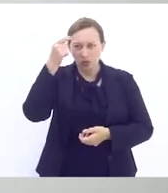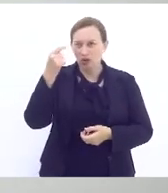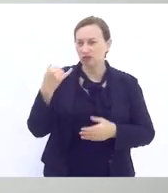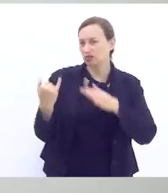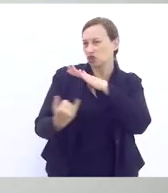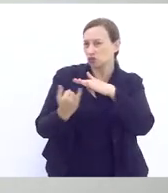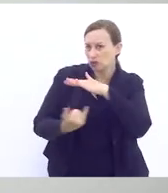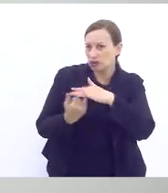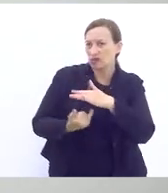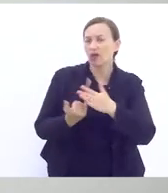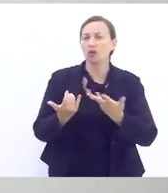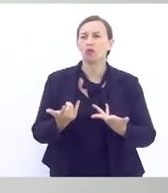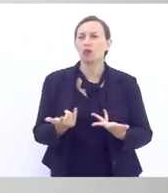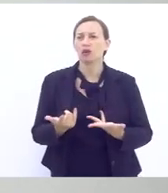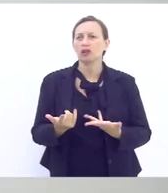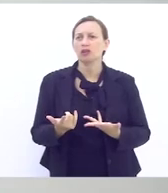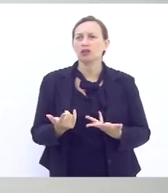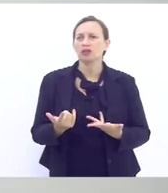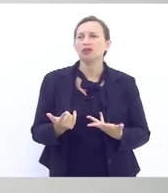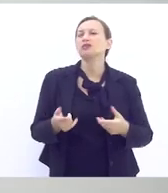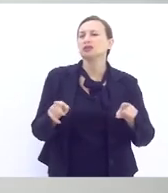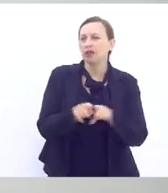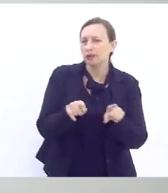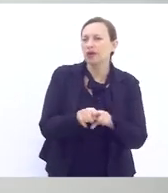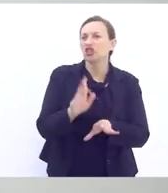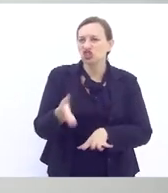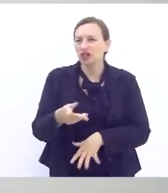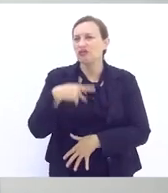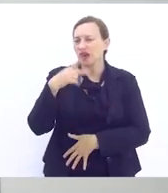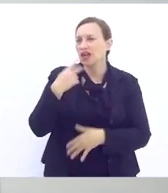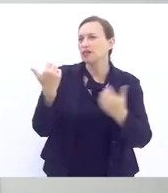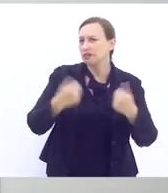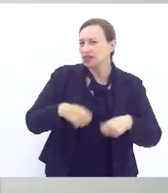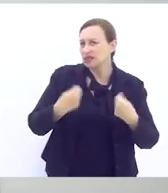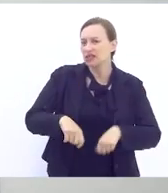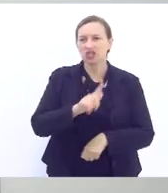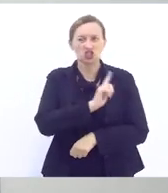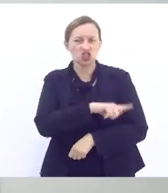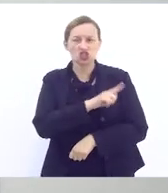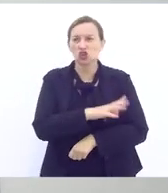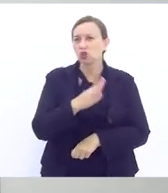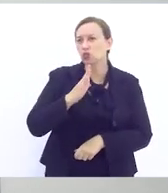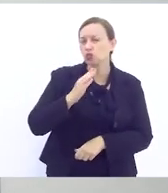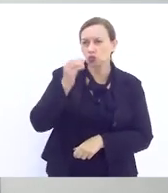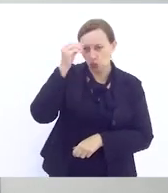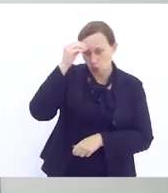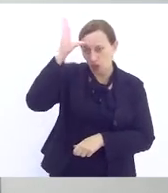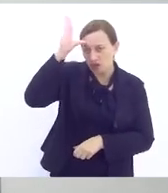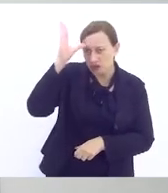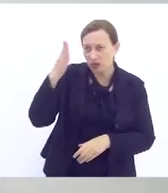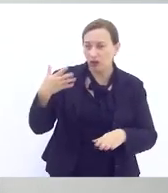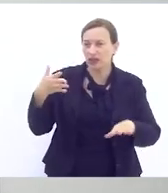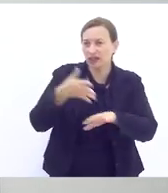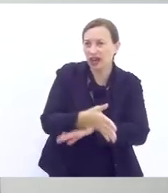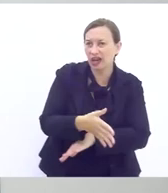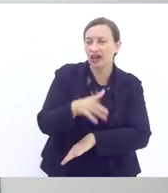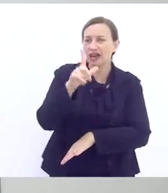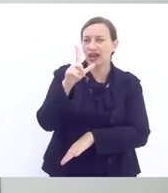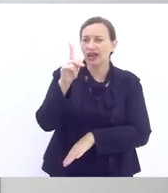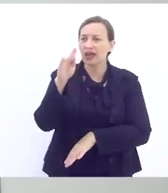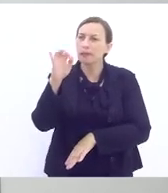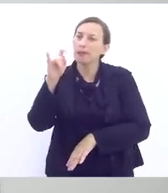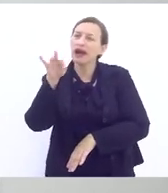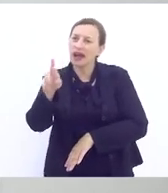né é que já foi também falado aqui né a gente precisa gestão do conhecimento eu ao entrar no ipac sem